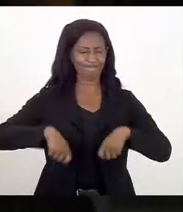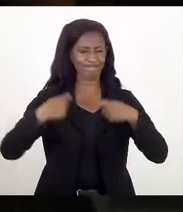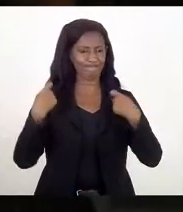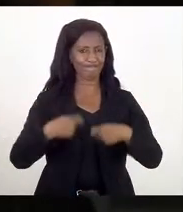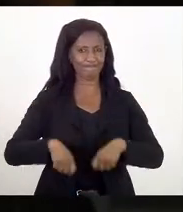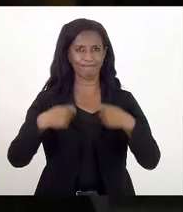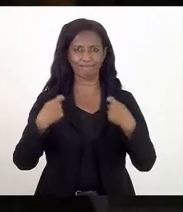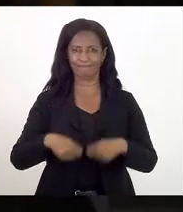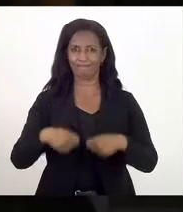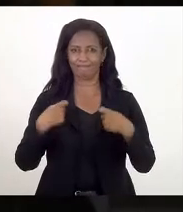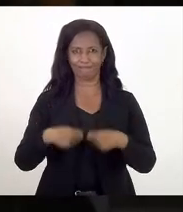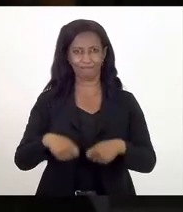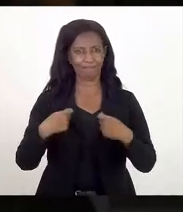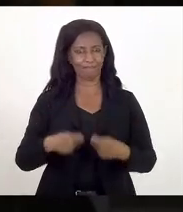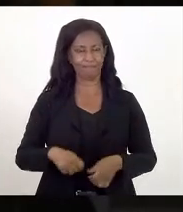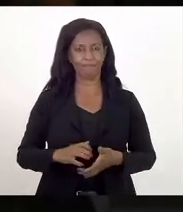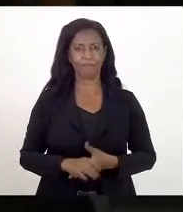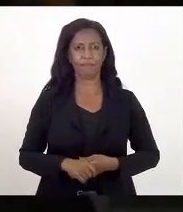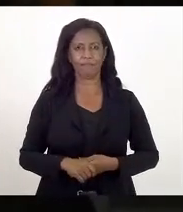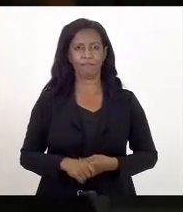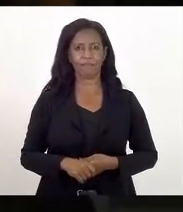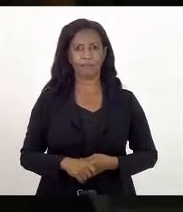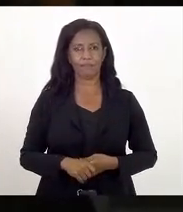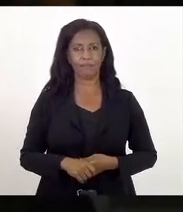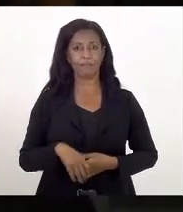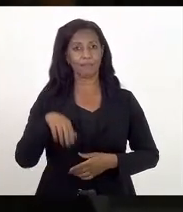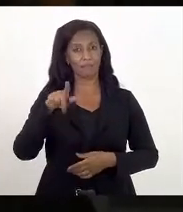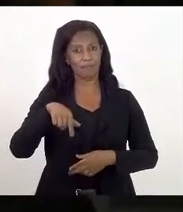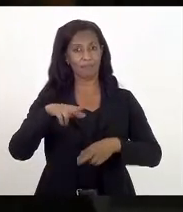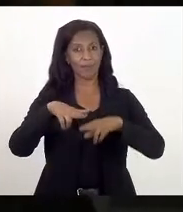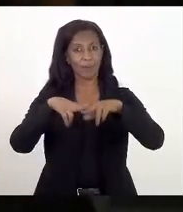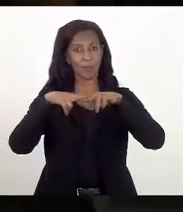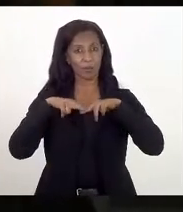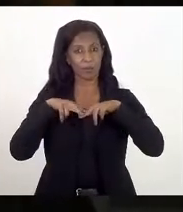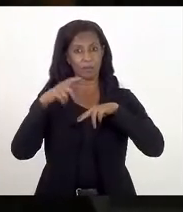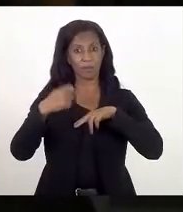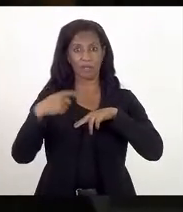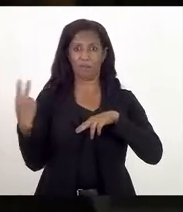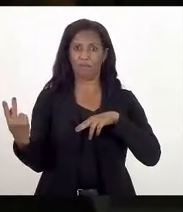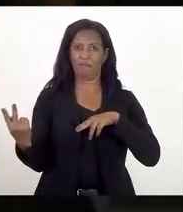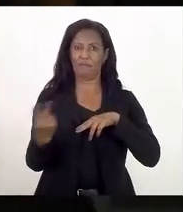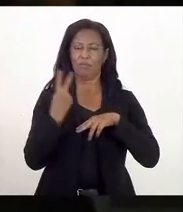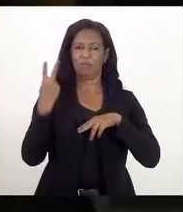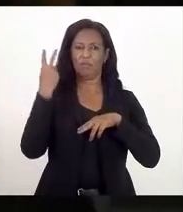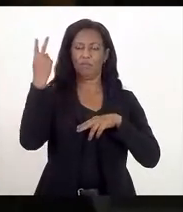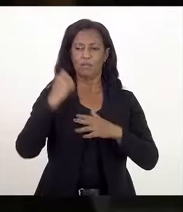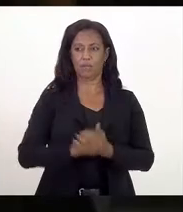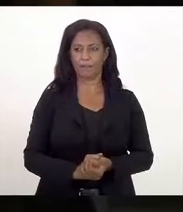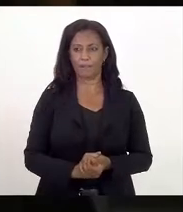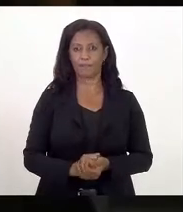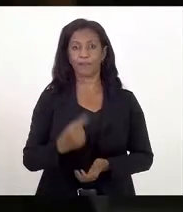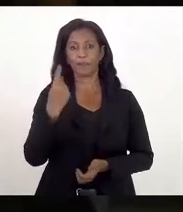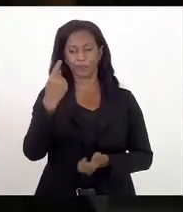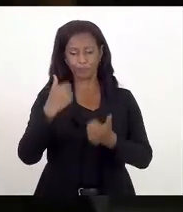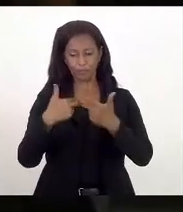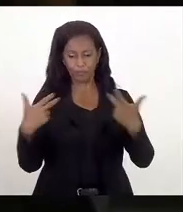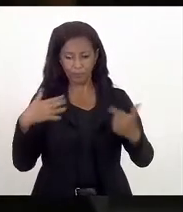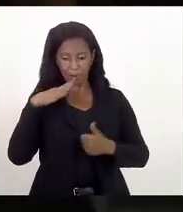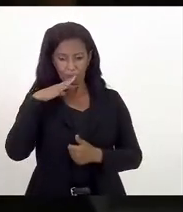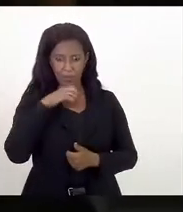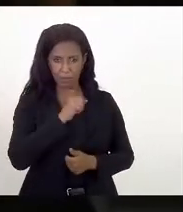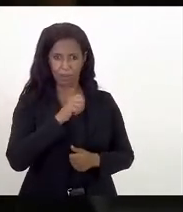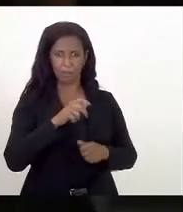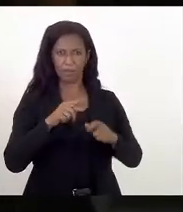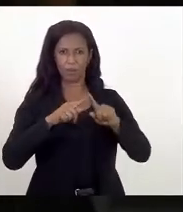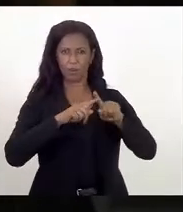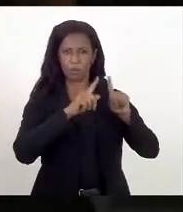e essencialidade. E é por isso que nós precisamos valorizar. Uma coisa que eu percebi no serviço público